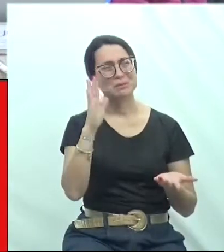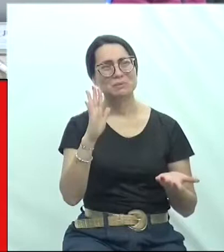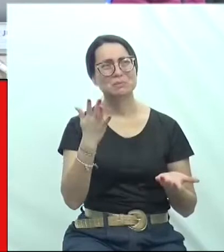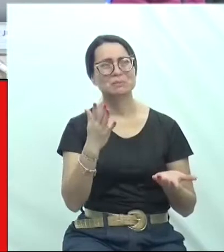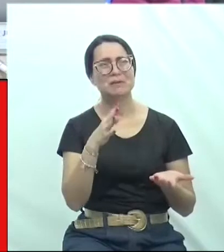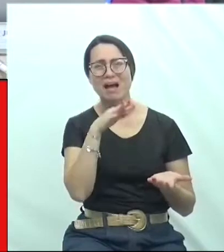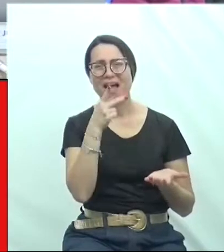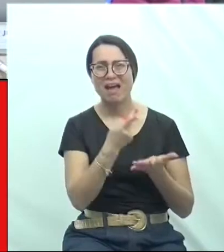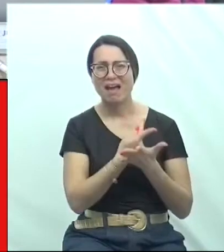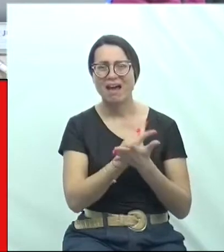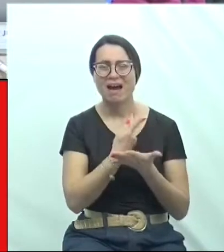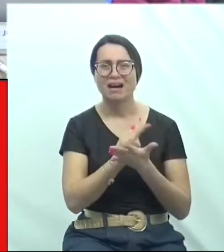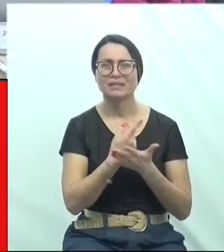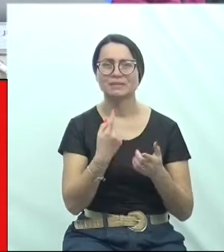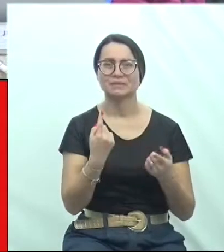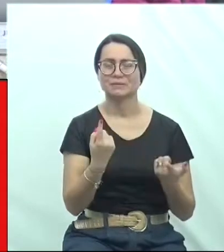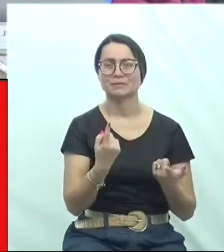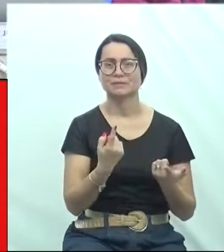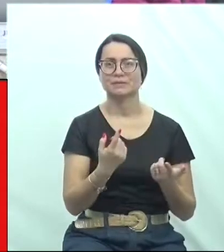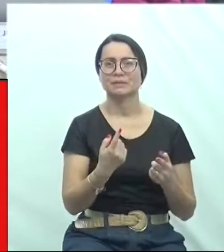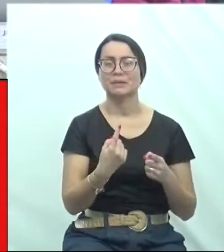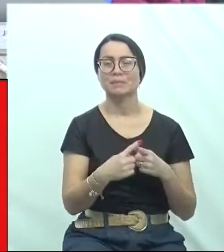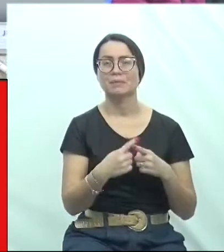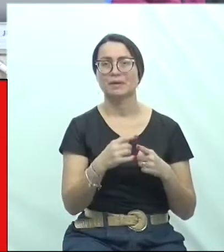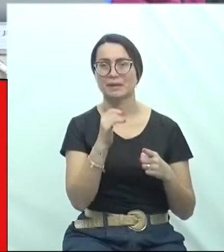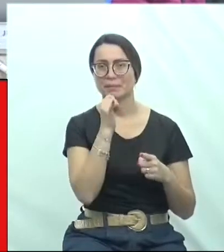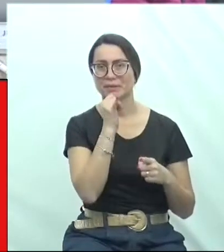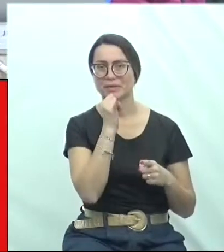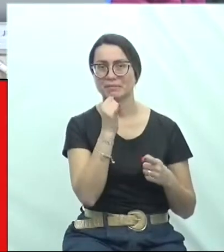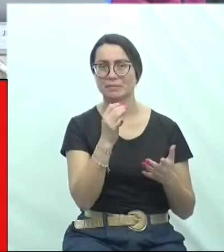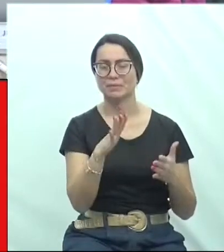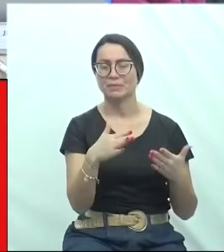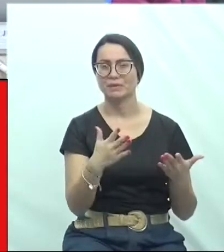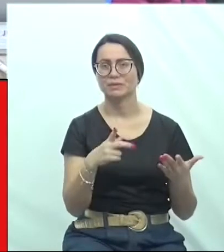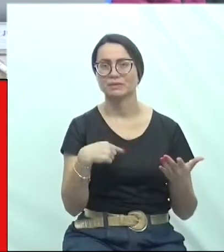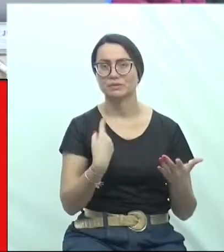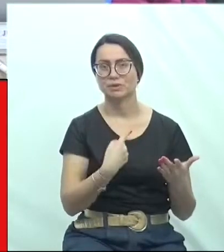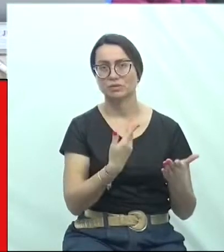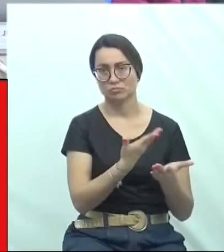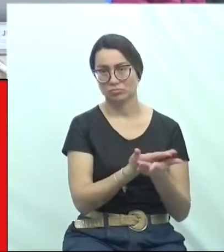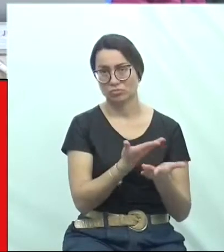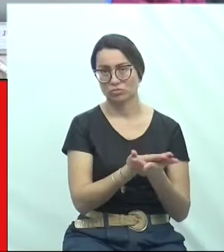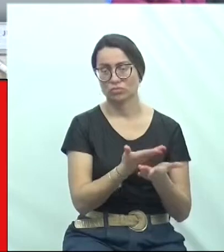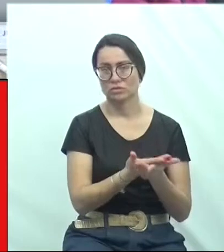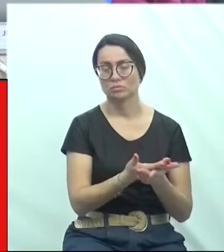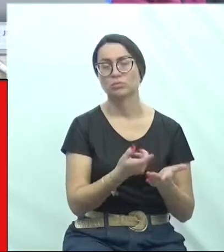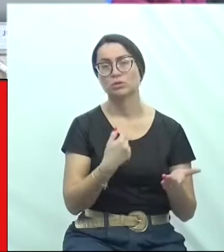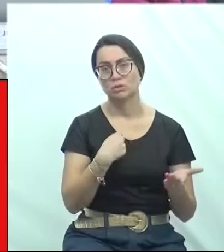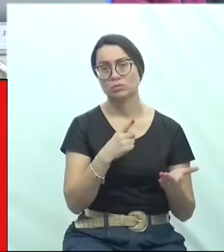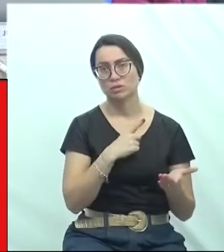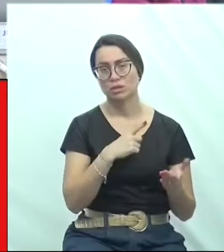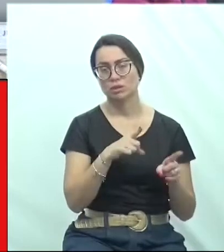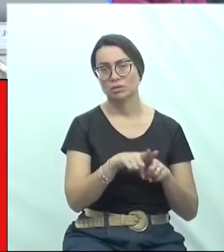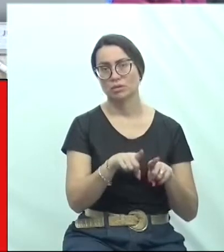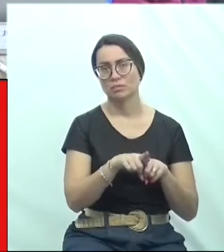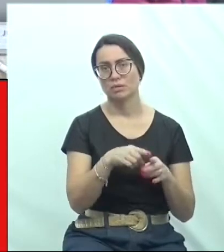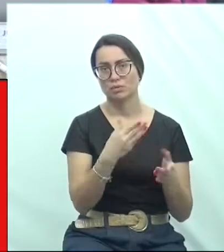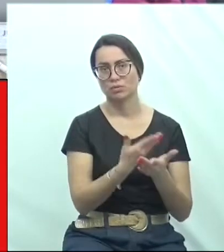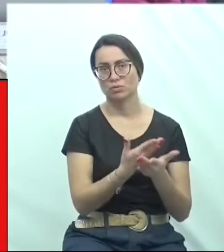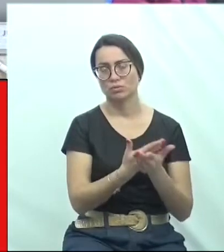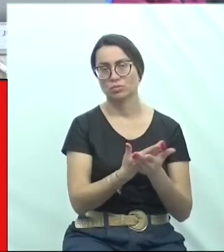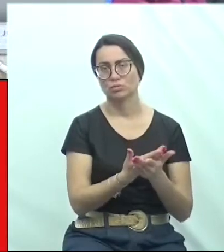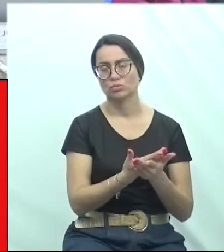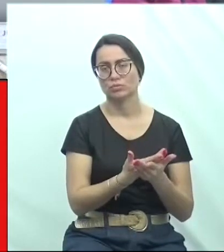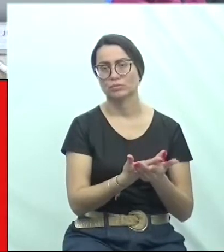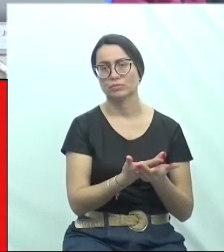causa ao consumidor. Tá? Quando nós fazemos em estudos aqui, inclusive eu estou com esse estudo aqui da Universidade de Brasília, na qual ela deixou um mês,